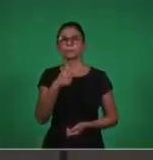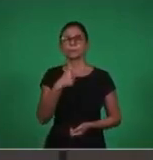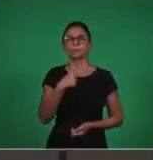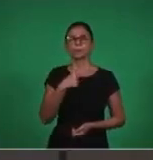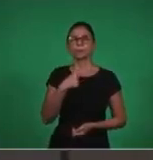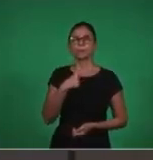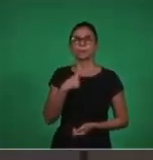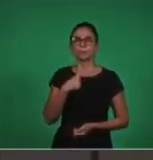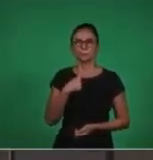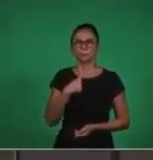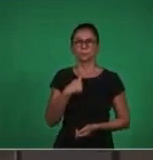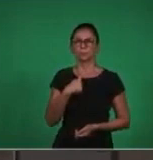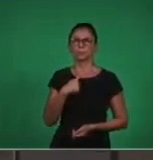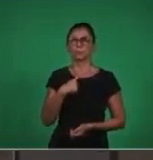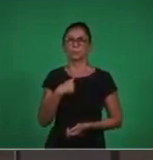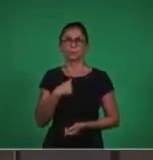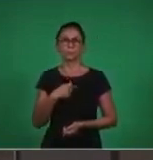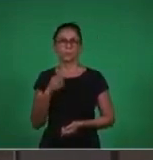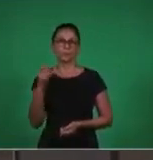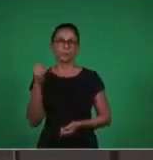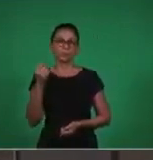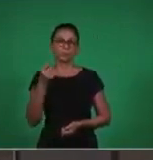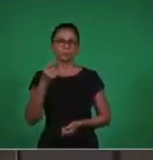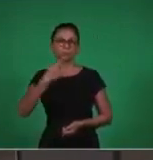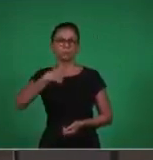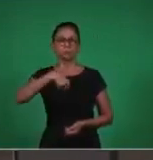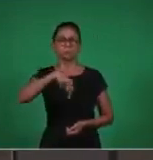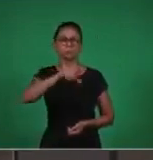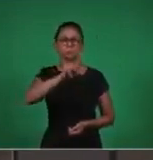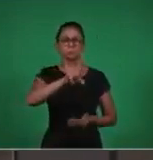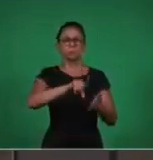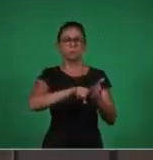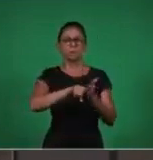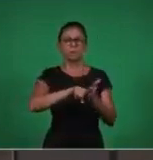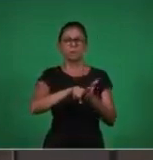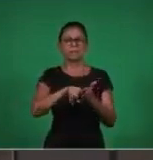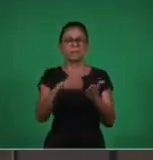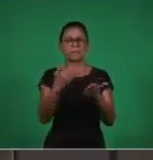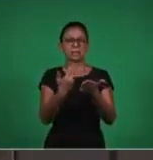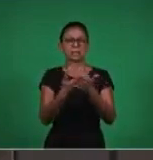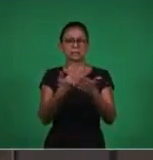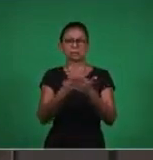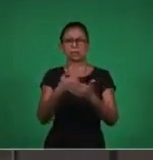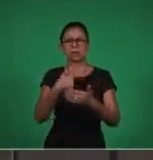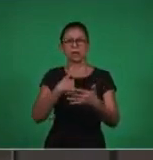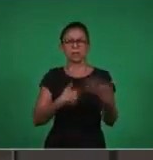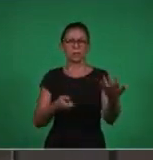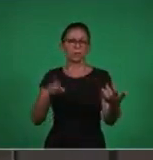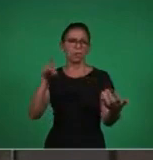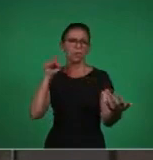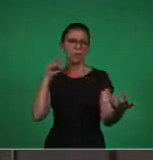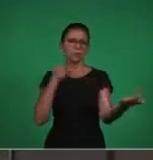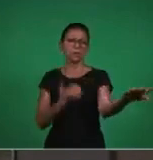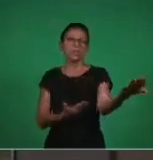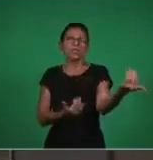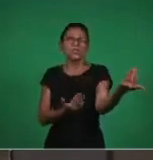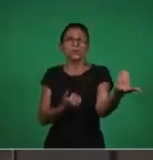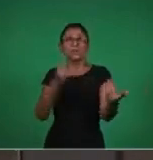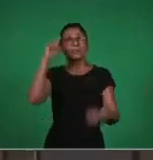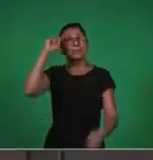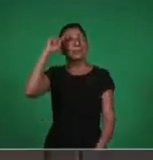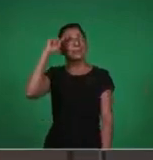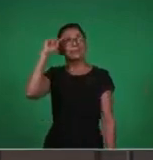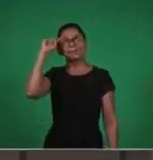quando saí para fazer esses estudos, eu era um jovem ainda, com ideias